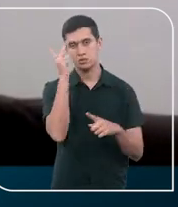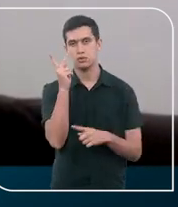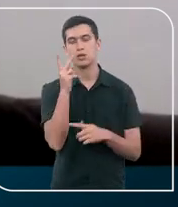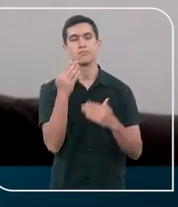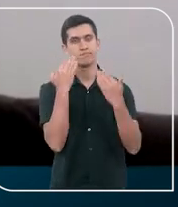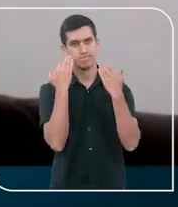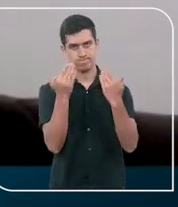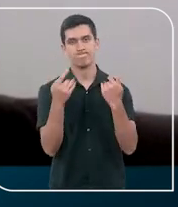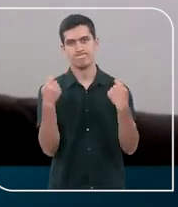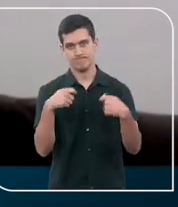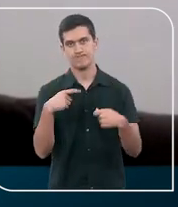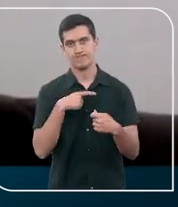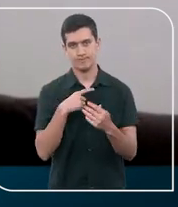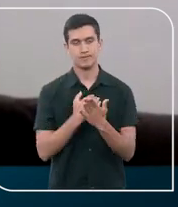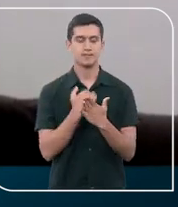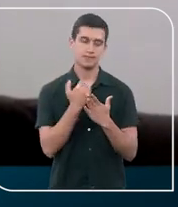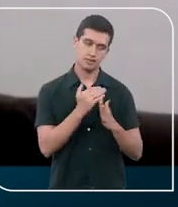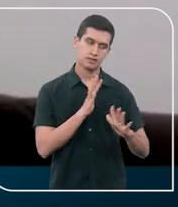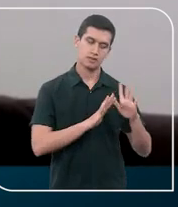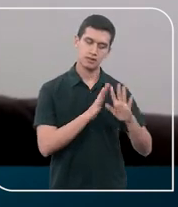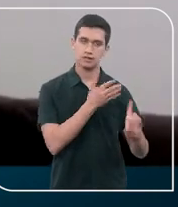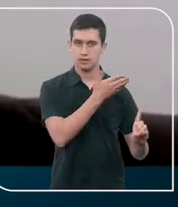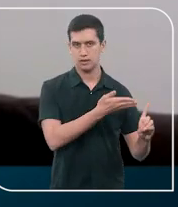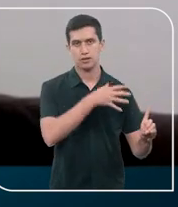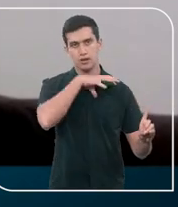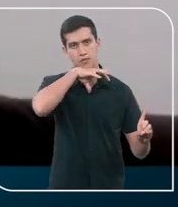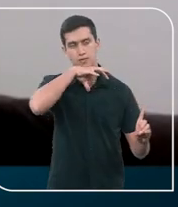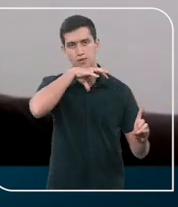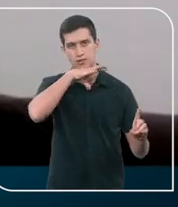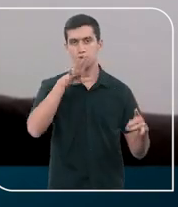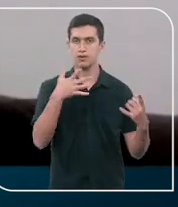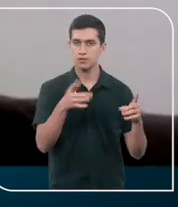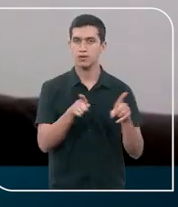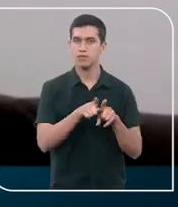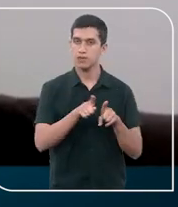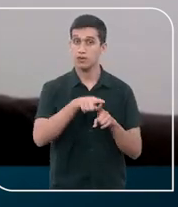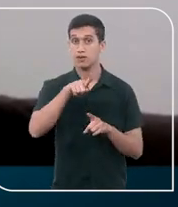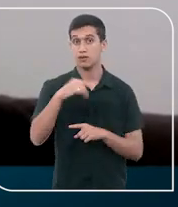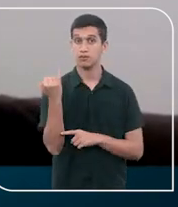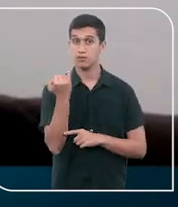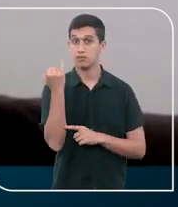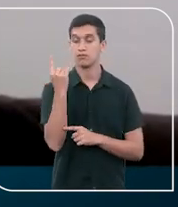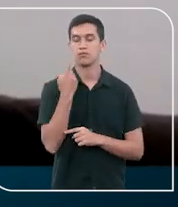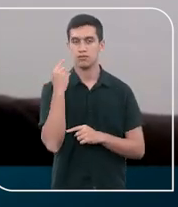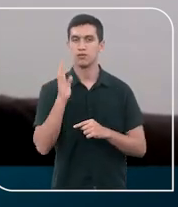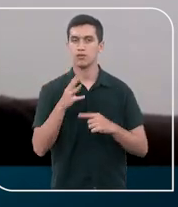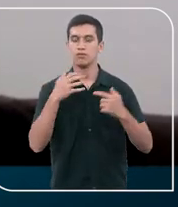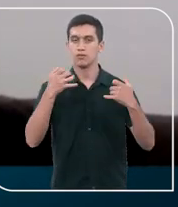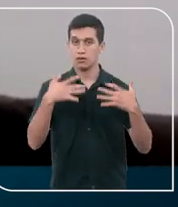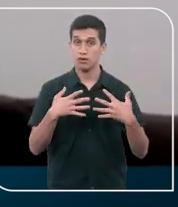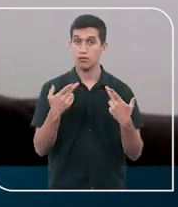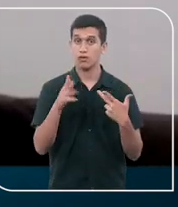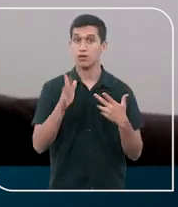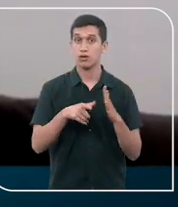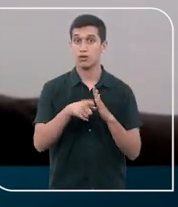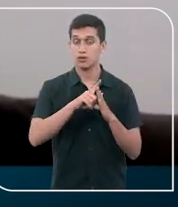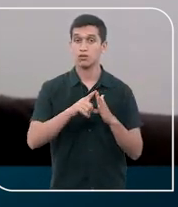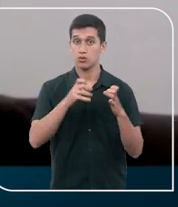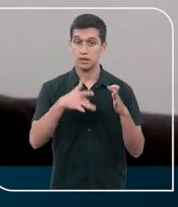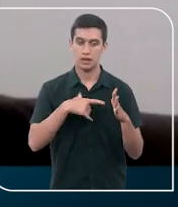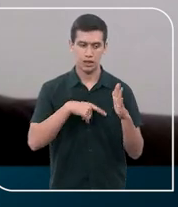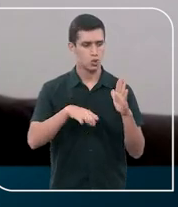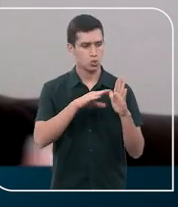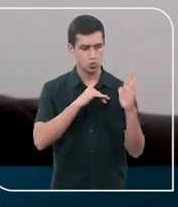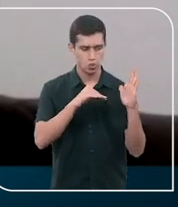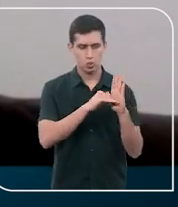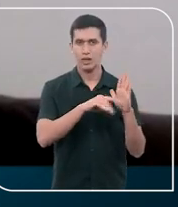deve haver mais uma cautela. Então, também, Fátima, é importante a gente bem falar, como você trouxe, que existe toda uma legislação infra.